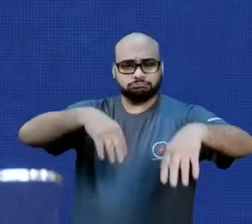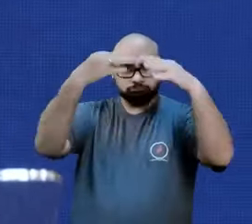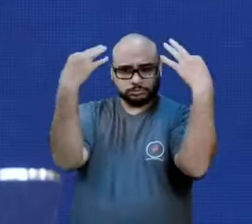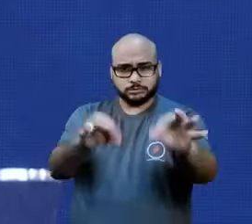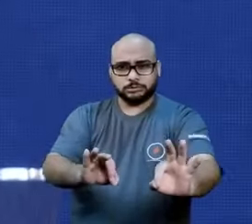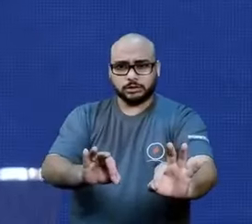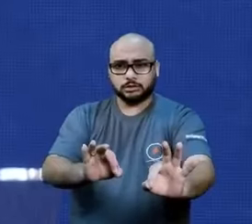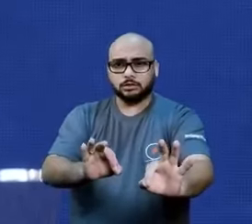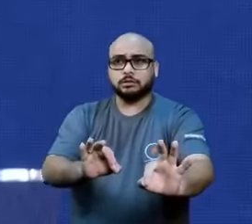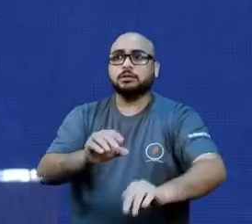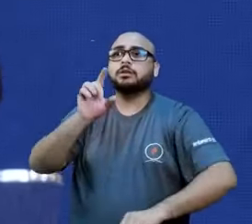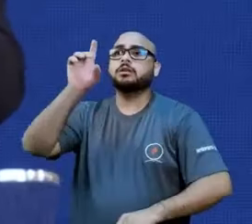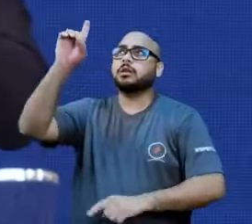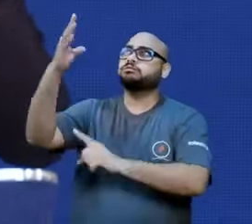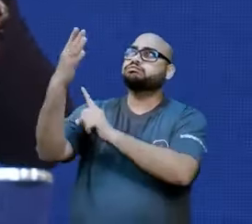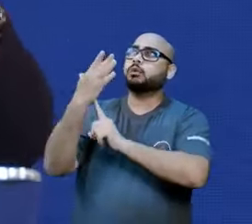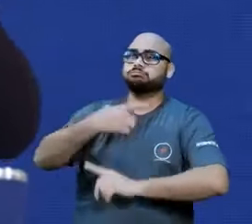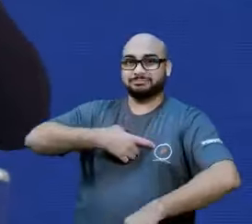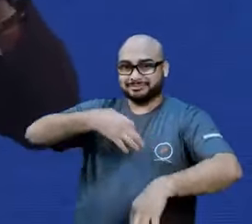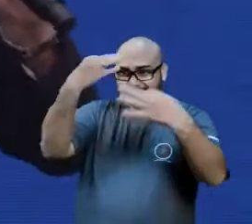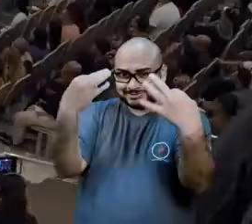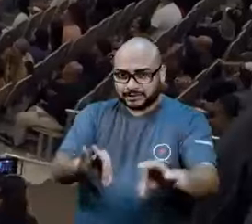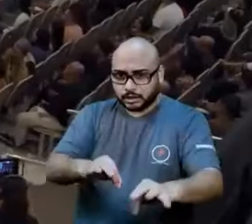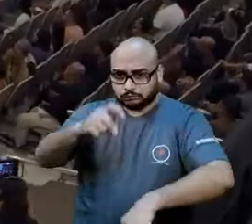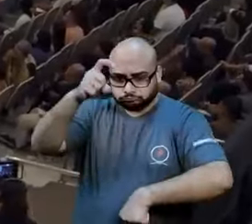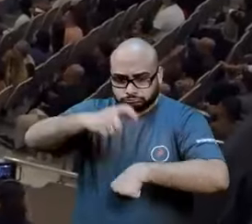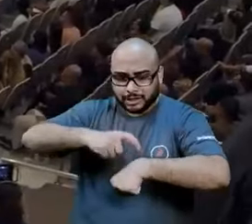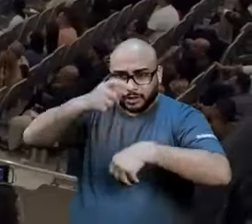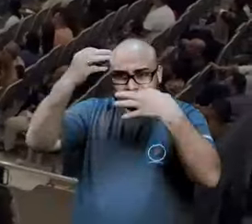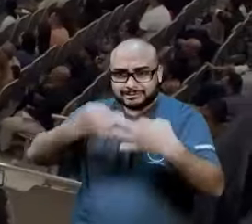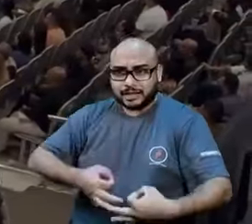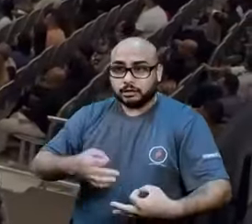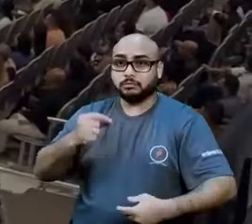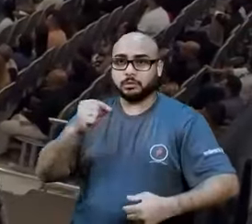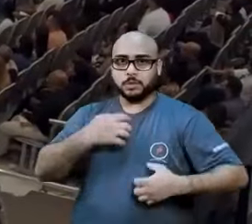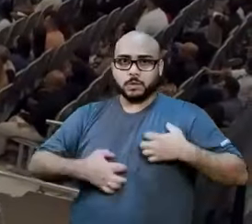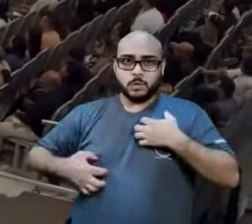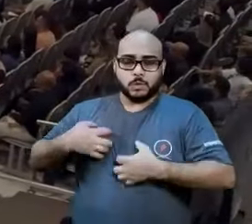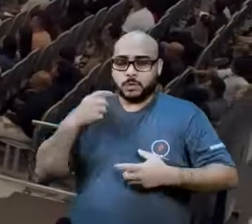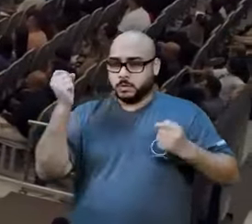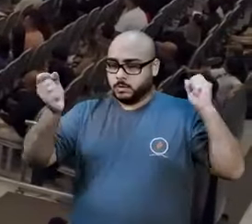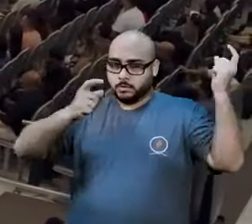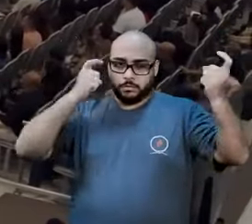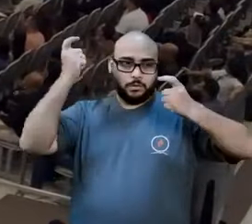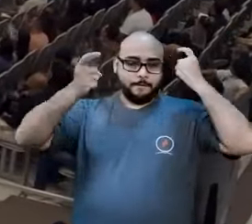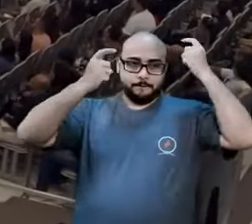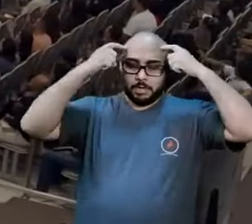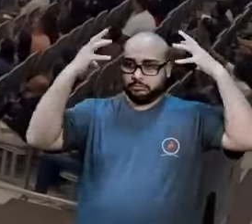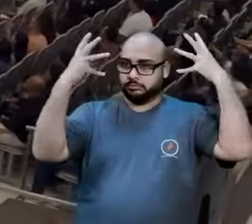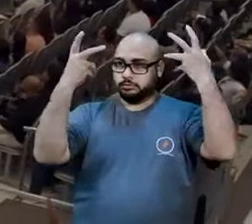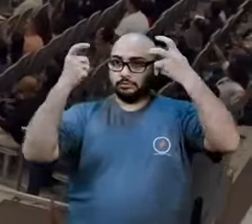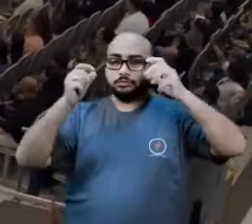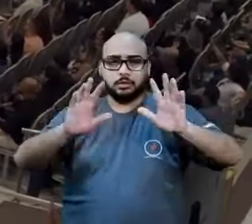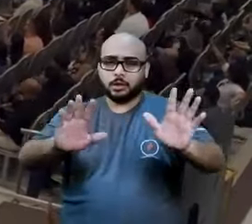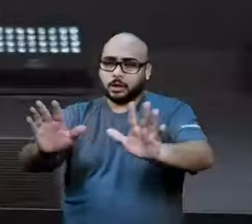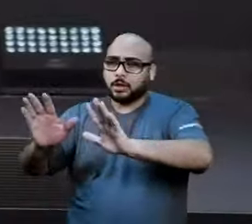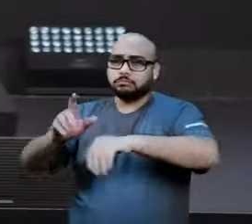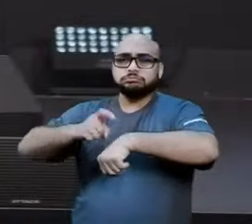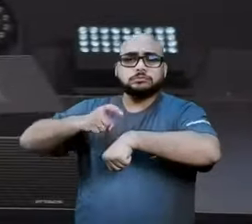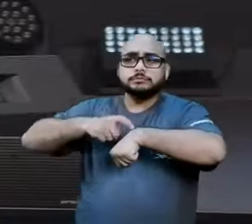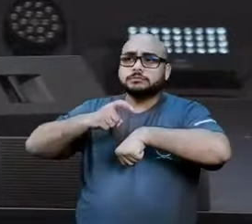presente na hora da angústia na hora certa a porta vai se abrir na hora